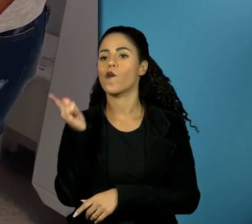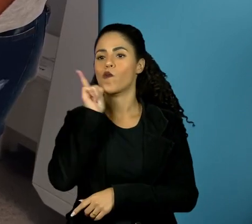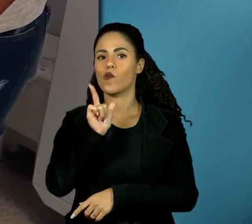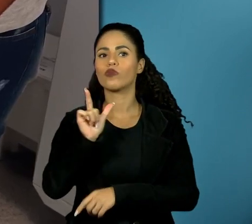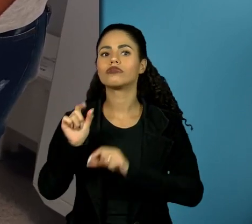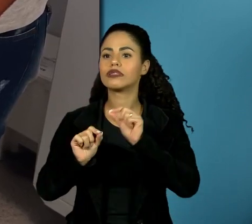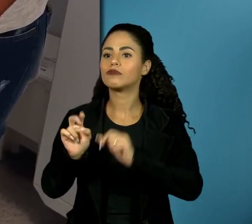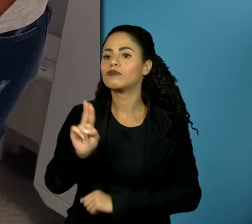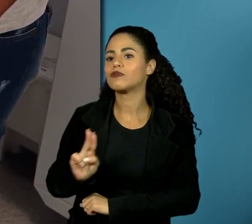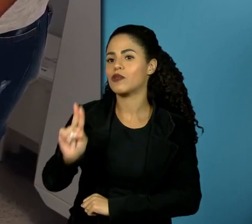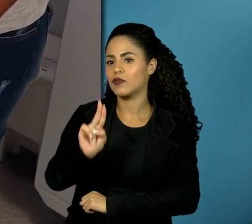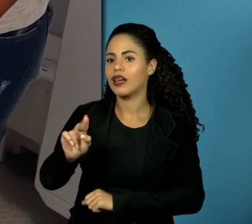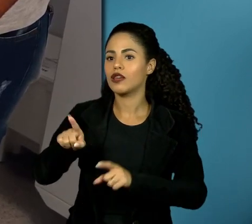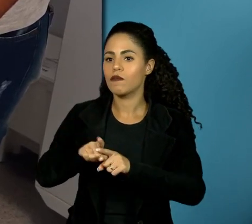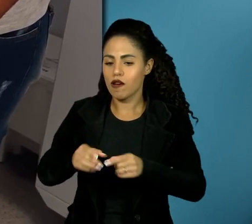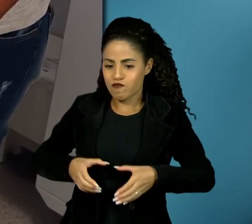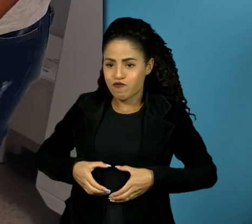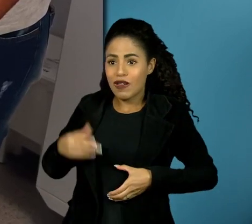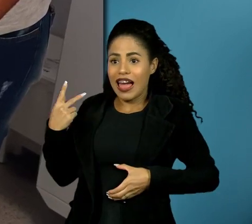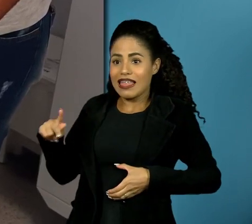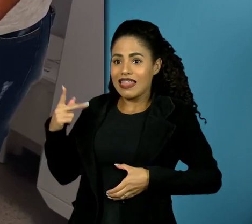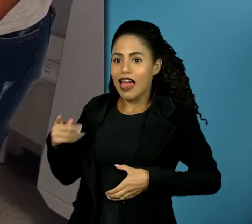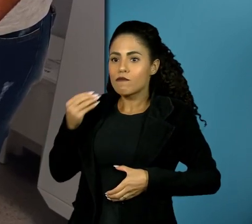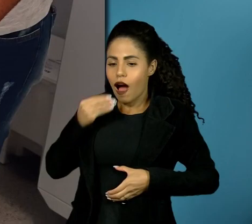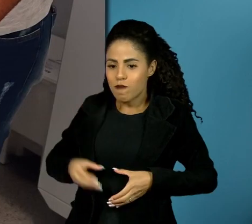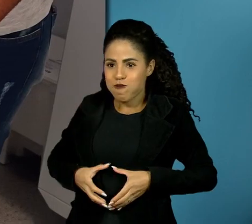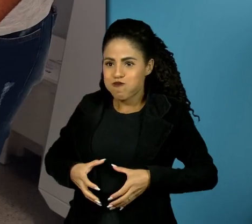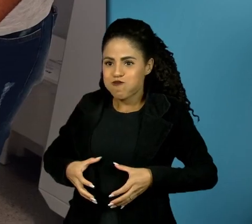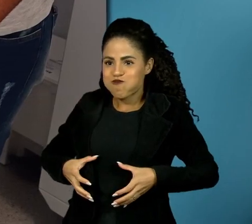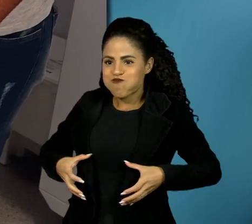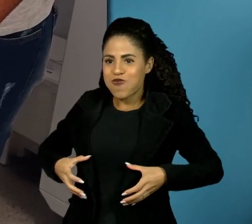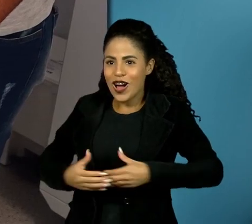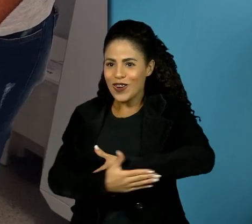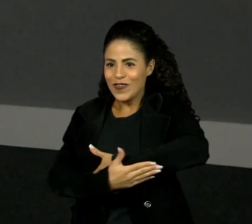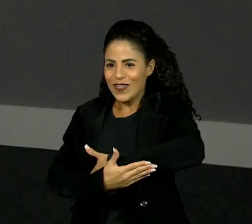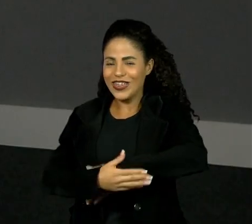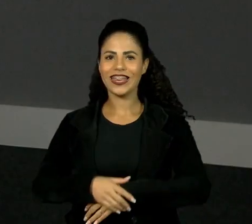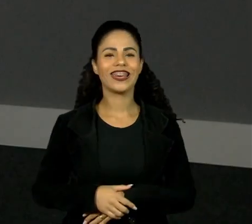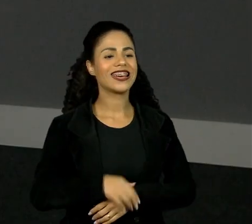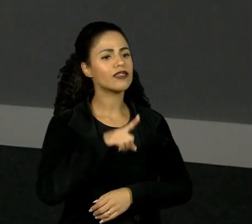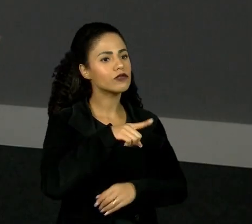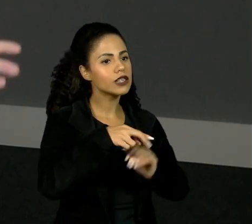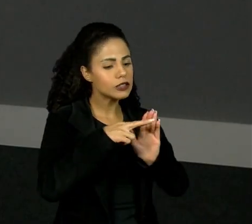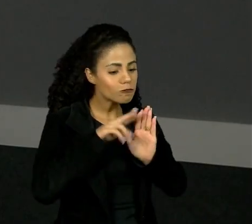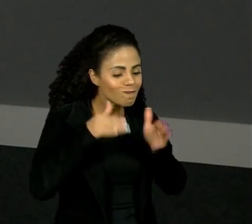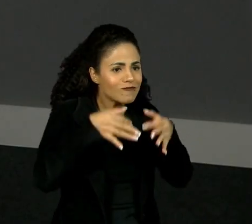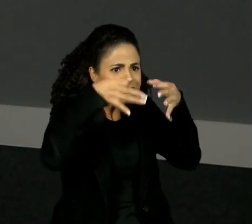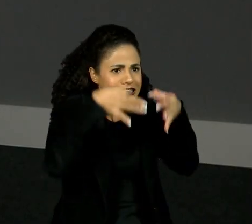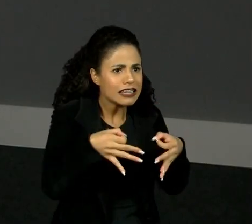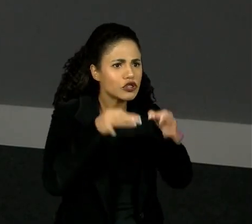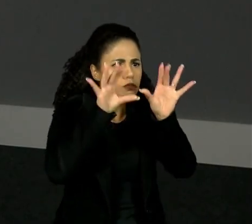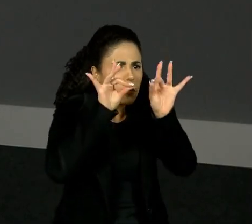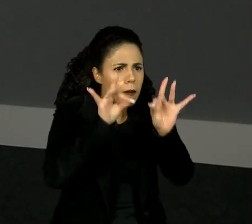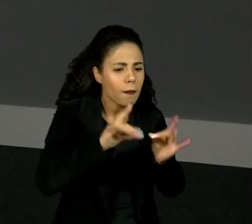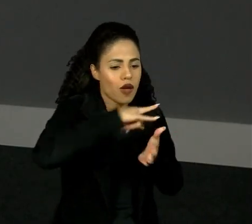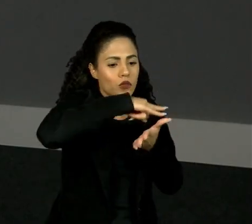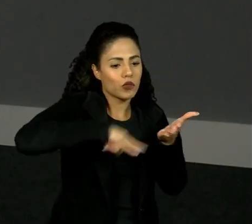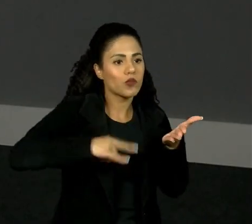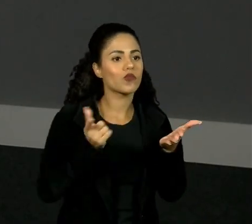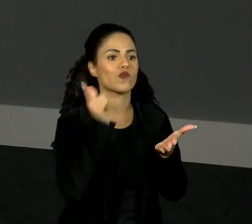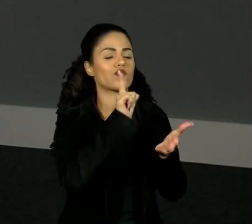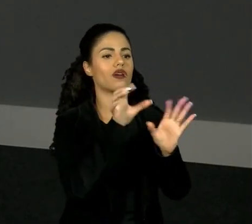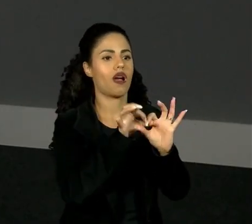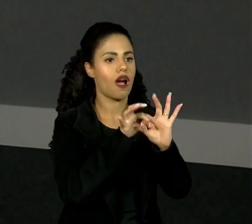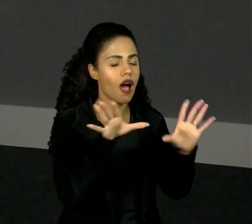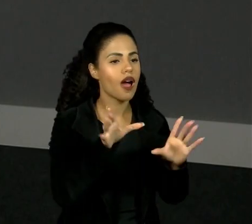a utilização do útero dela para gerar o nosso filho. Vocês fizeram, então, tudo certinho, como tem que ser feito, para garantir